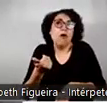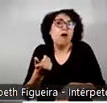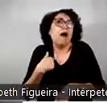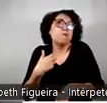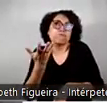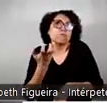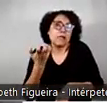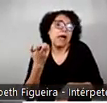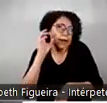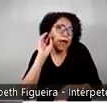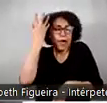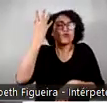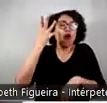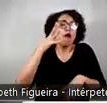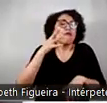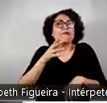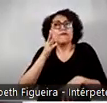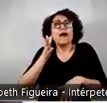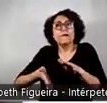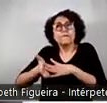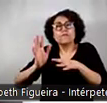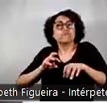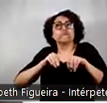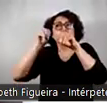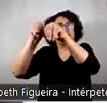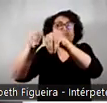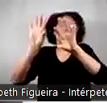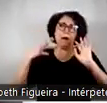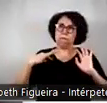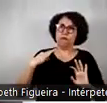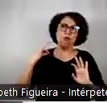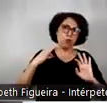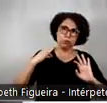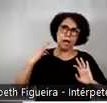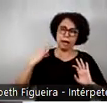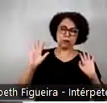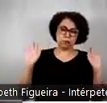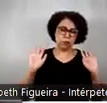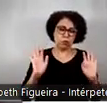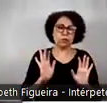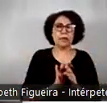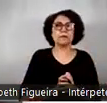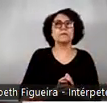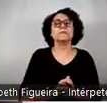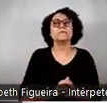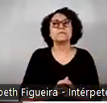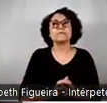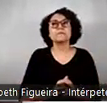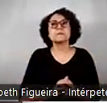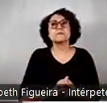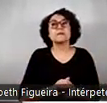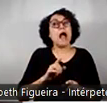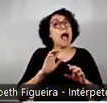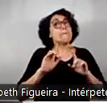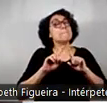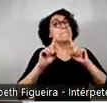processo de migração, de forma voluntária. Então, lembrando que, né, uma diferenciação, né, que a pessoa refugiada,